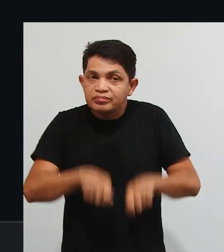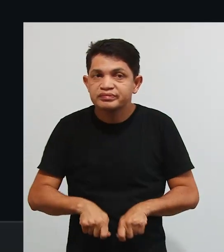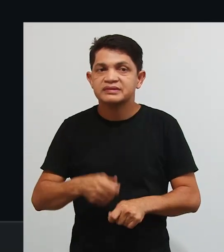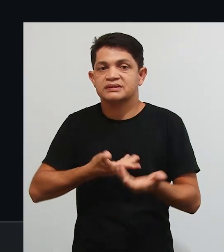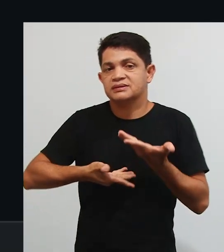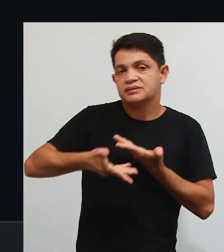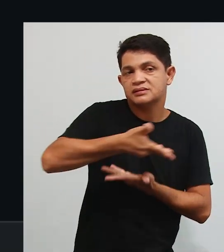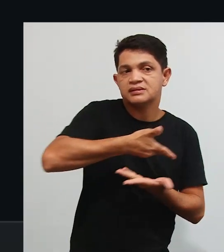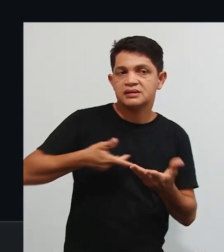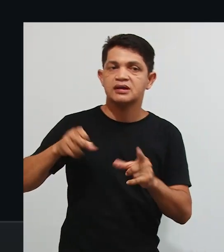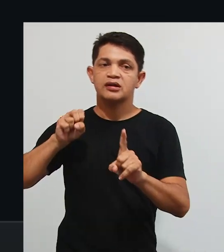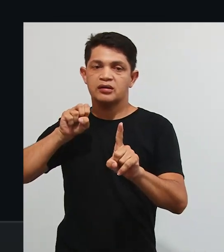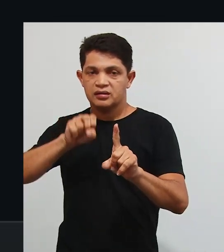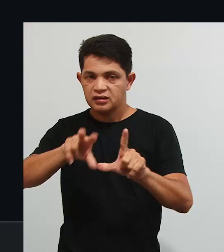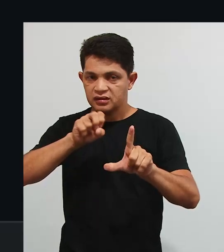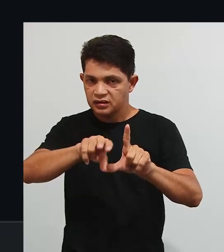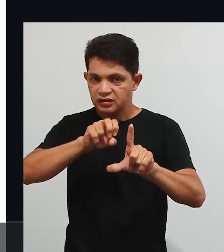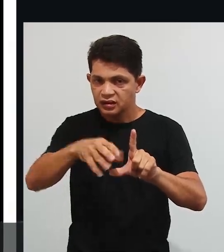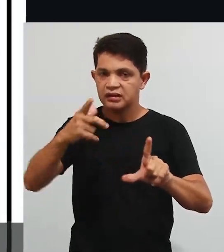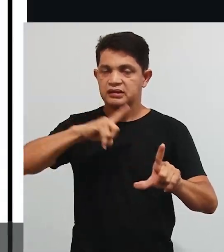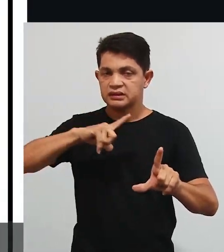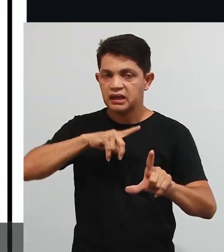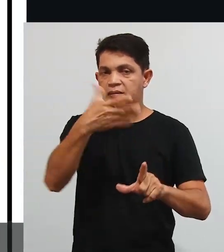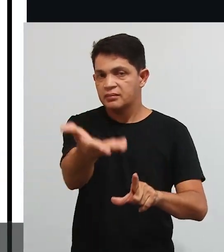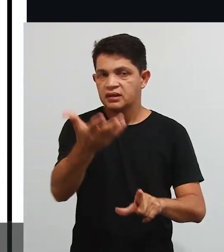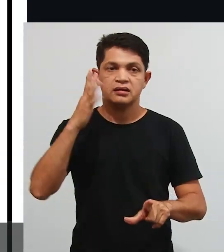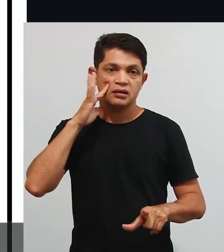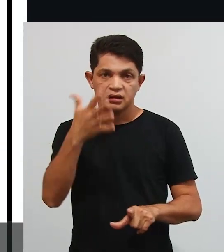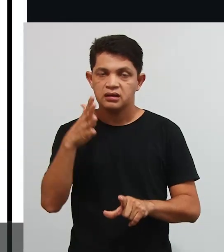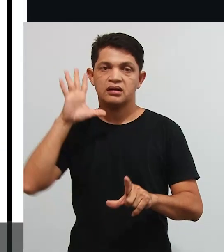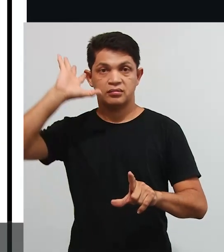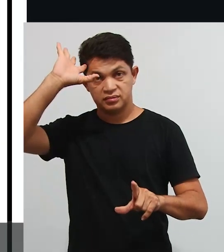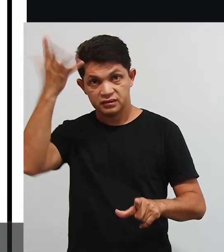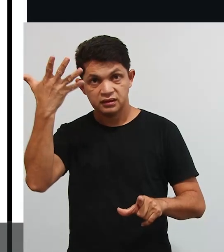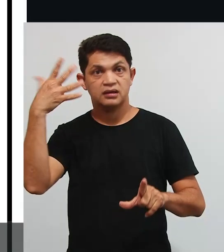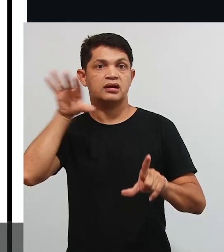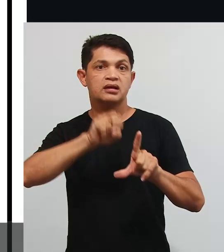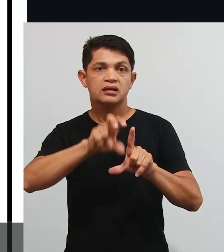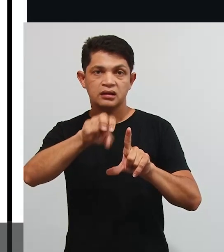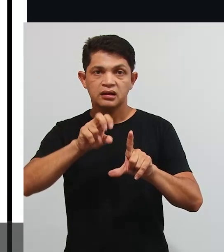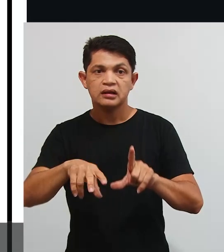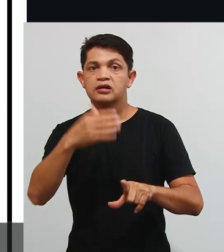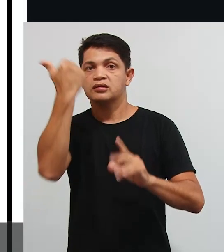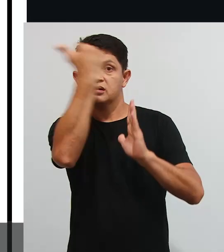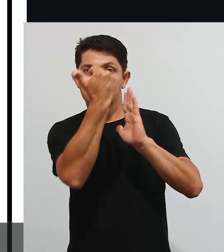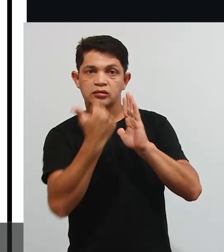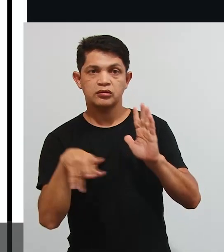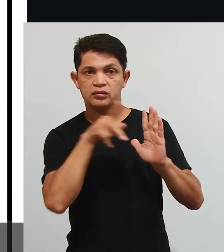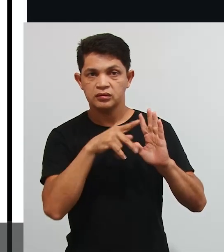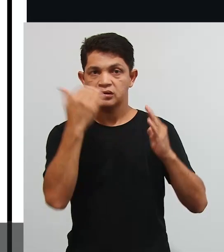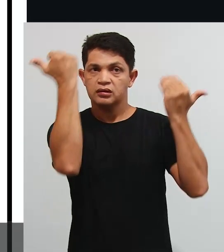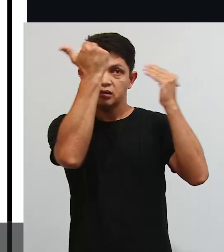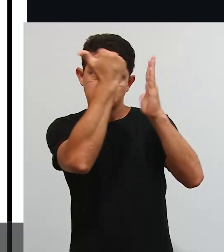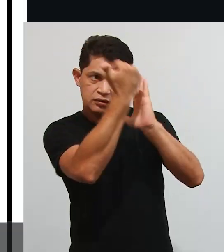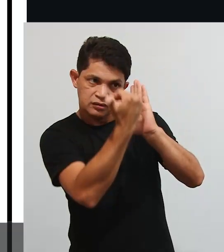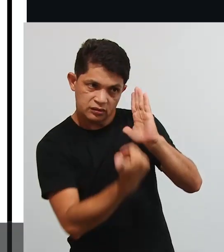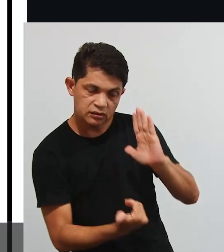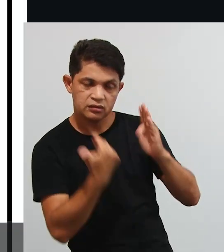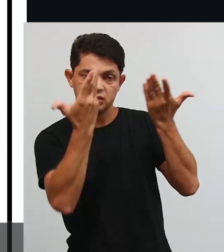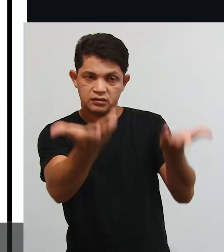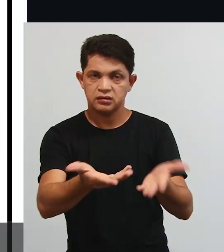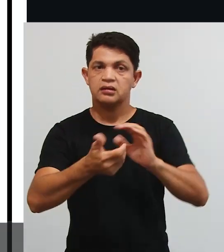possíveis orientadores. E agora interessa, né? Quem são os possíveis orientadores? Então, nós temos aí para